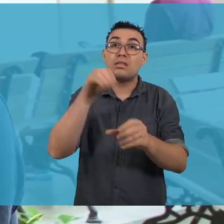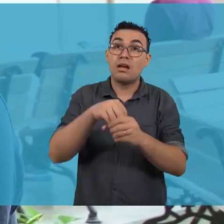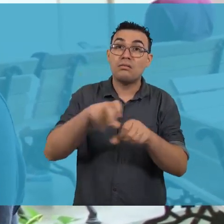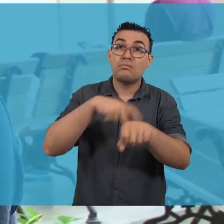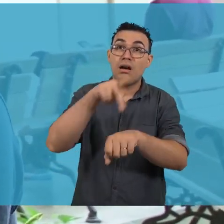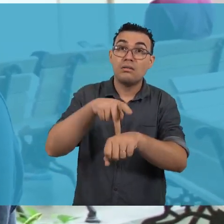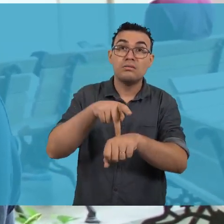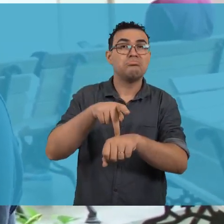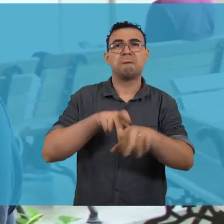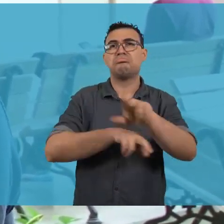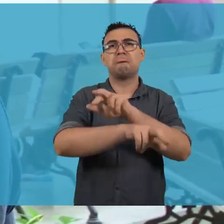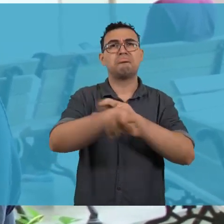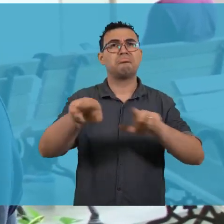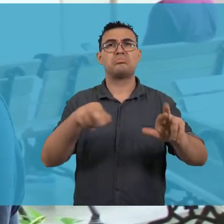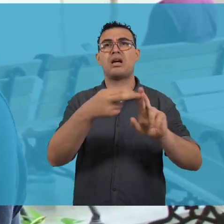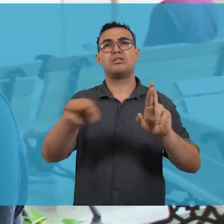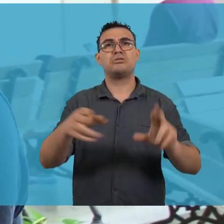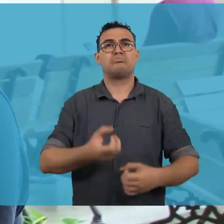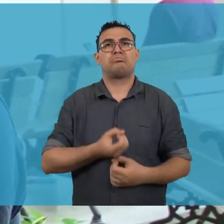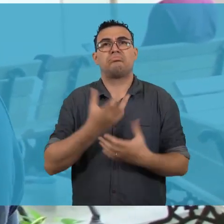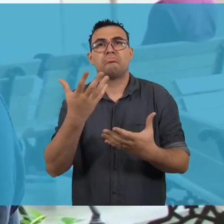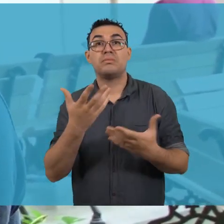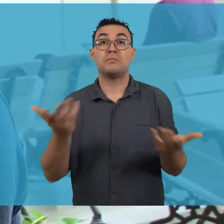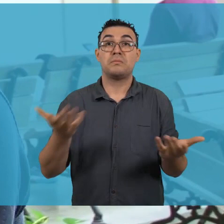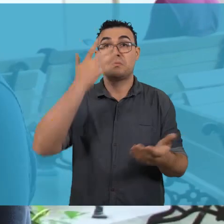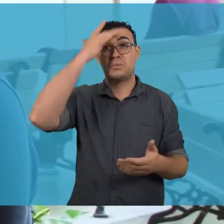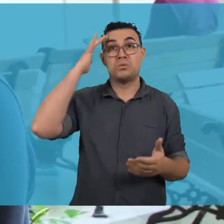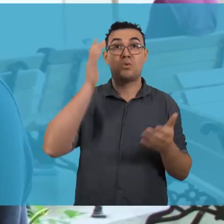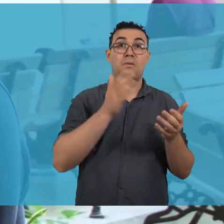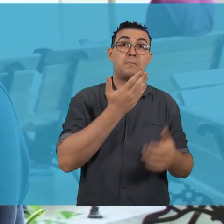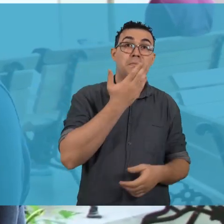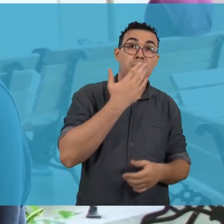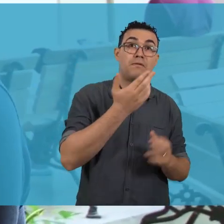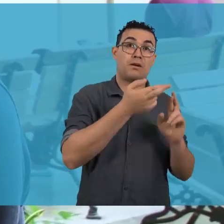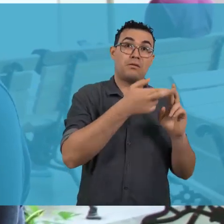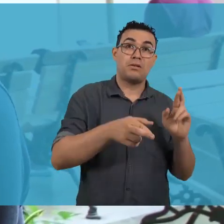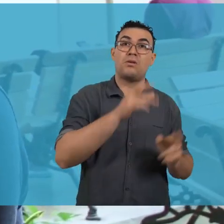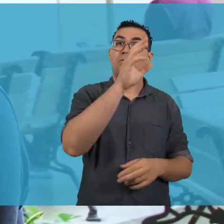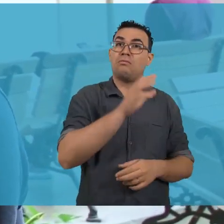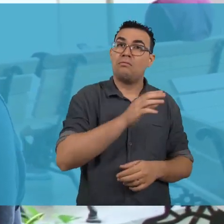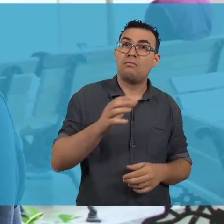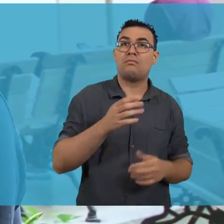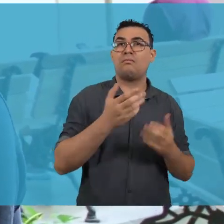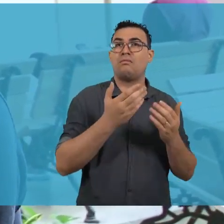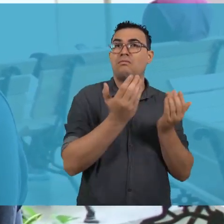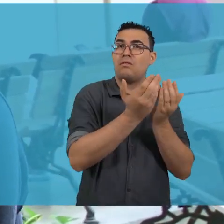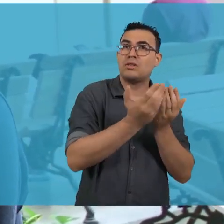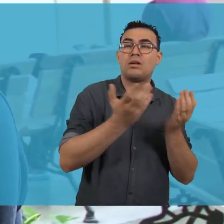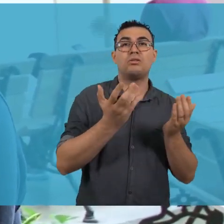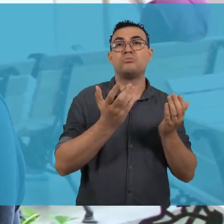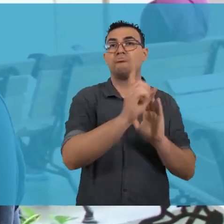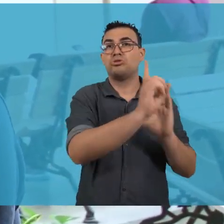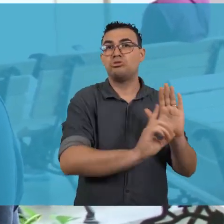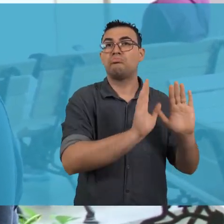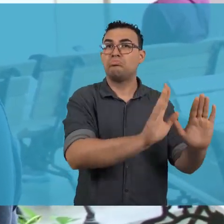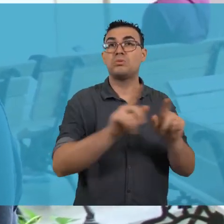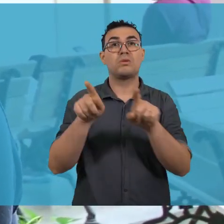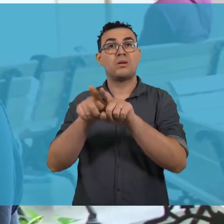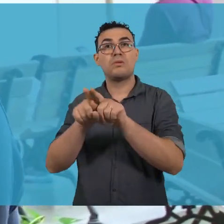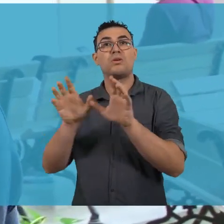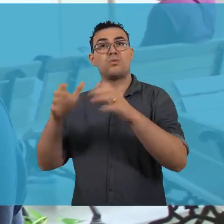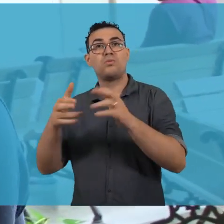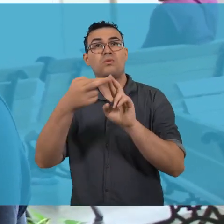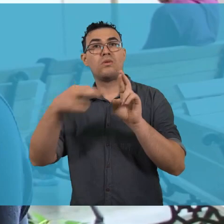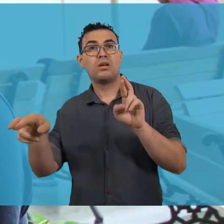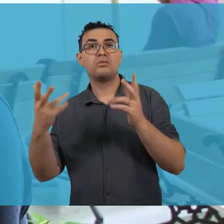diferentes formas de religião podem ser manifestadas. Do mesmo jeito que o cristianismo, alguém que seja adepto ao candomblé, algo desse tipo, também tem que ter sua vez e